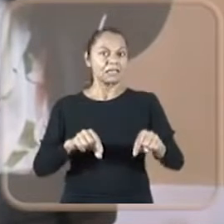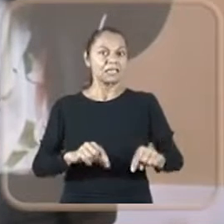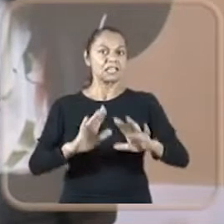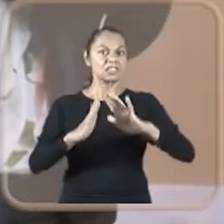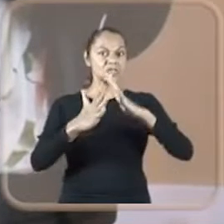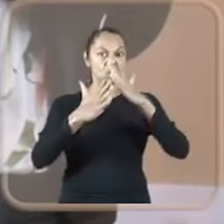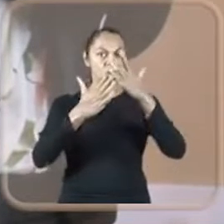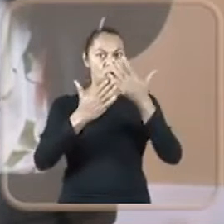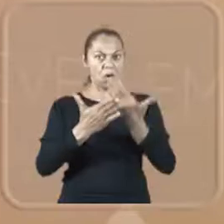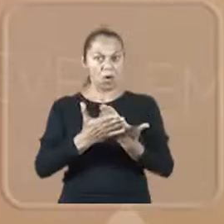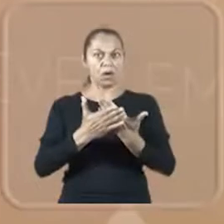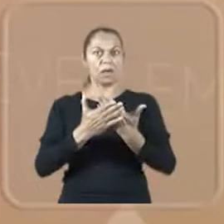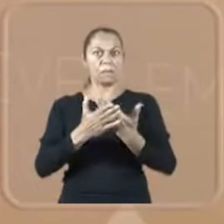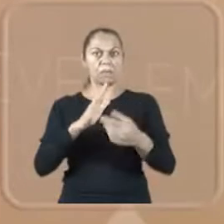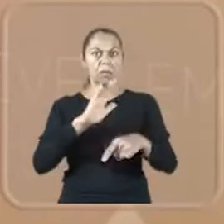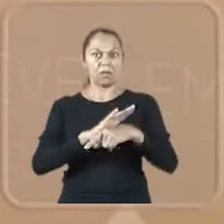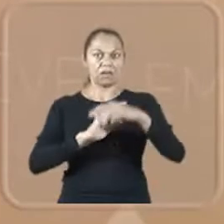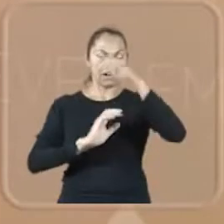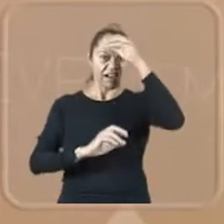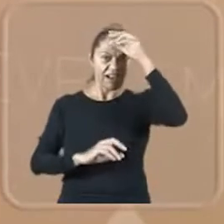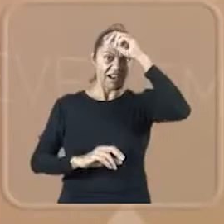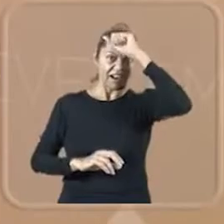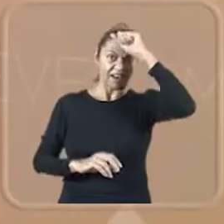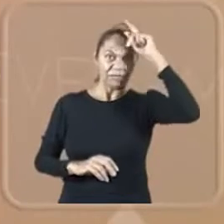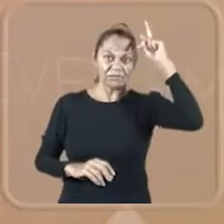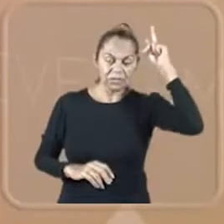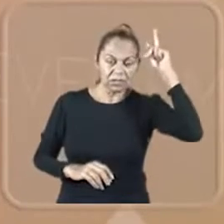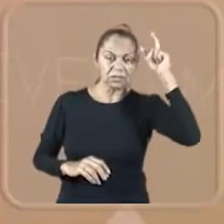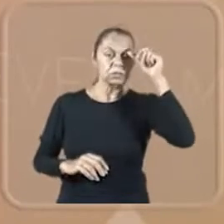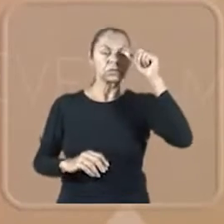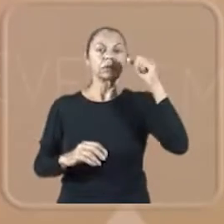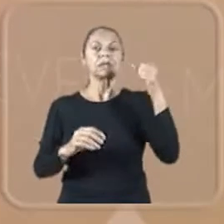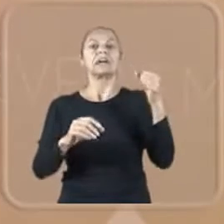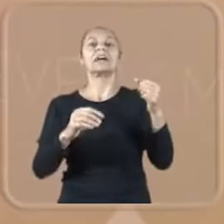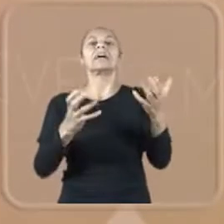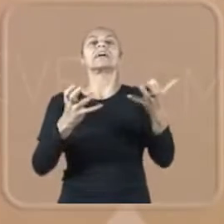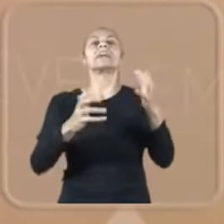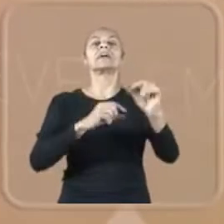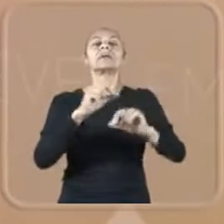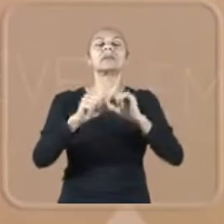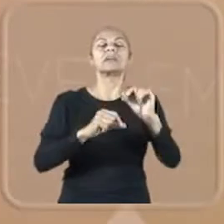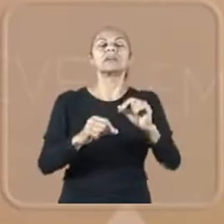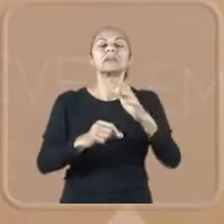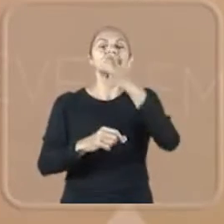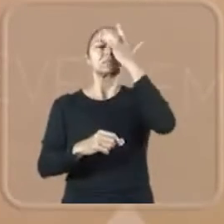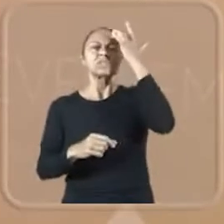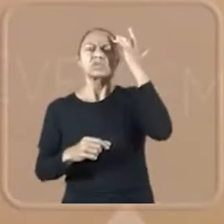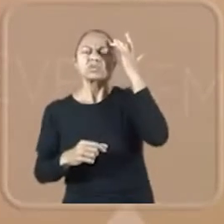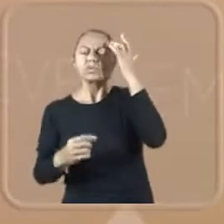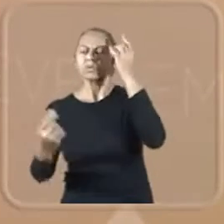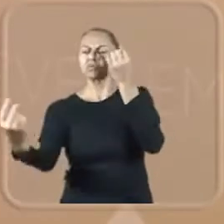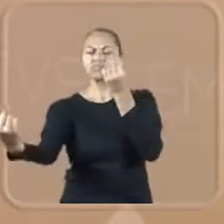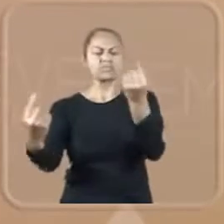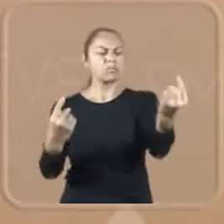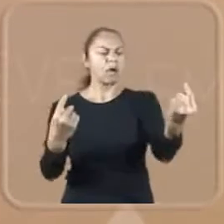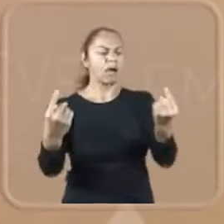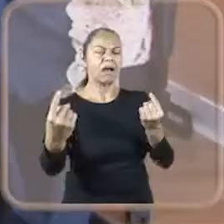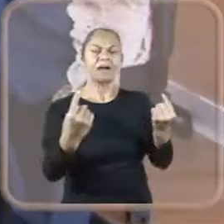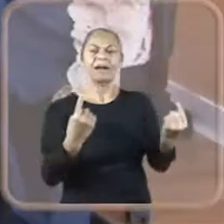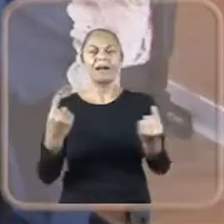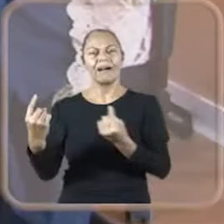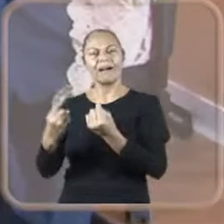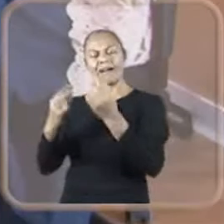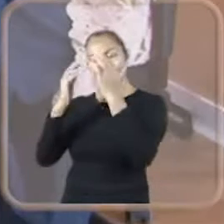oferecer através dessa lei é para tornar mais suave a convivência de todos, mais respeitosa, que é o que a gente